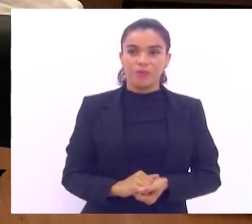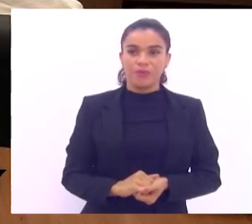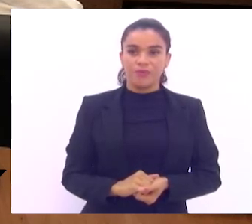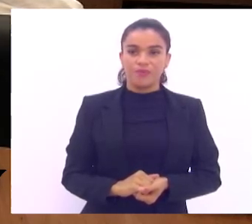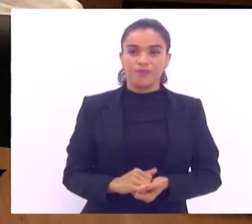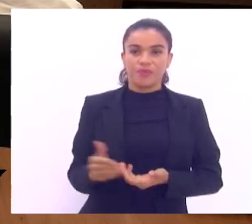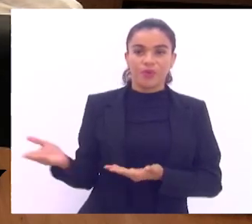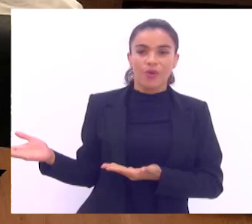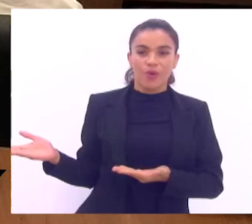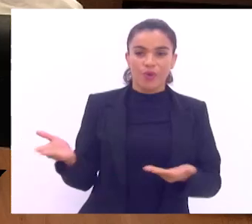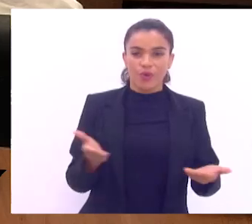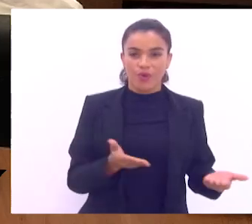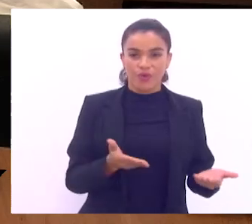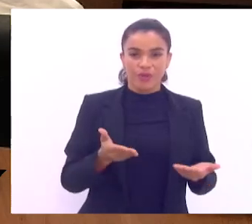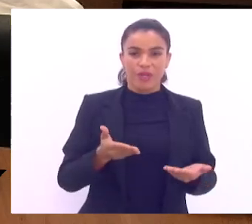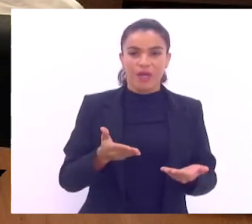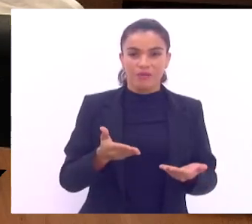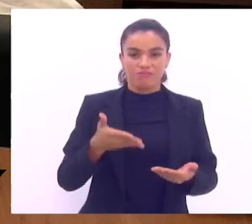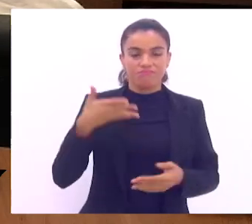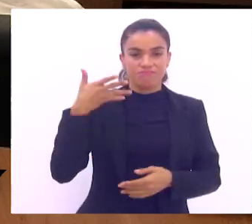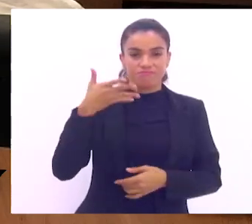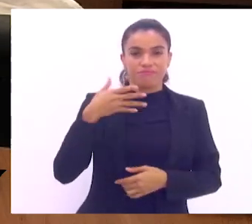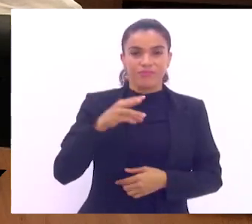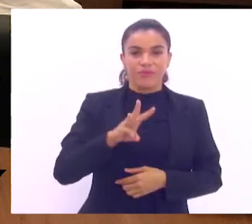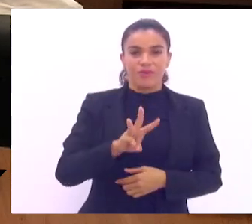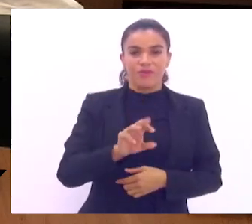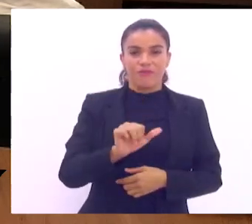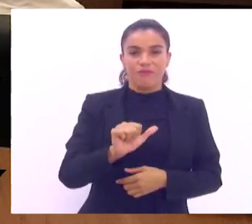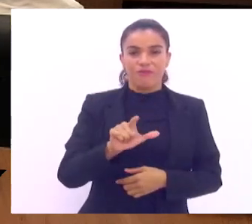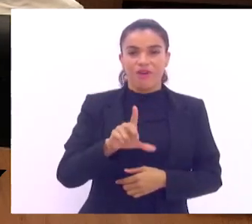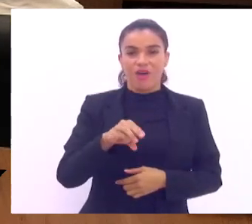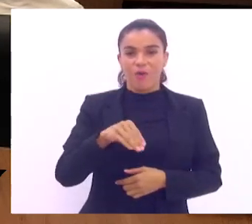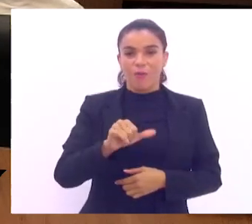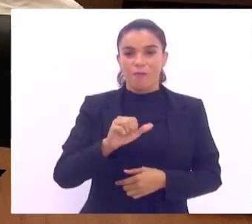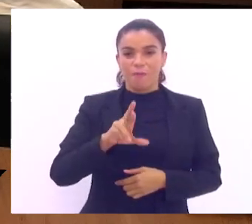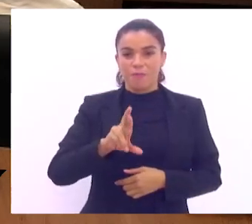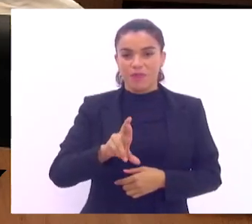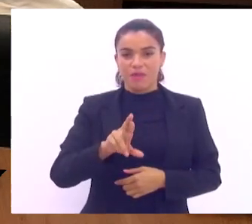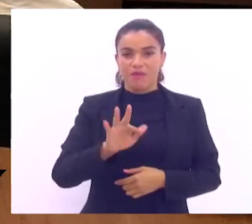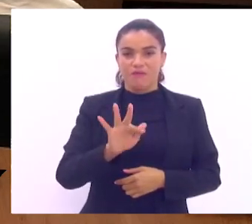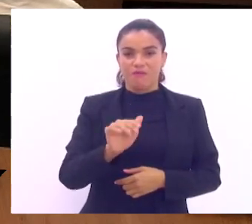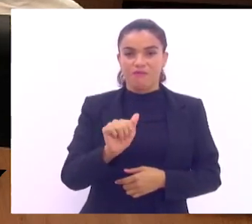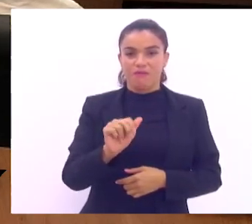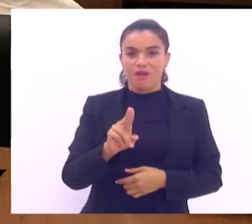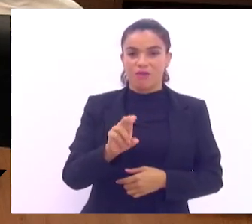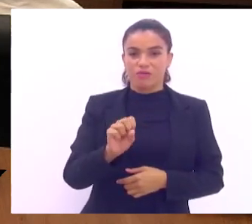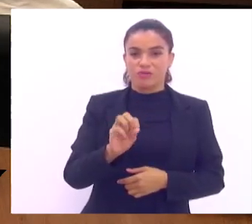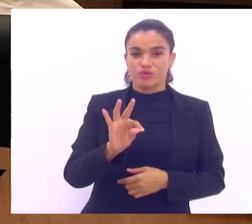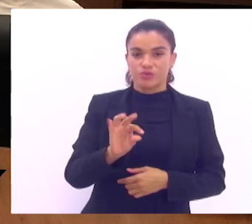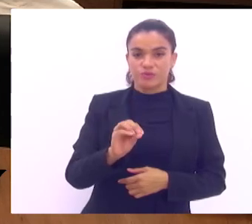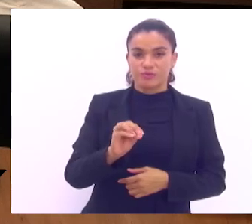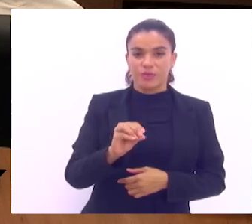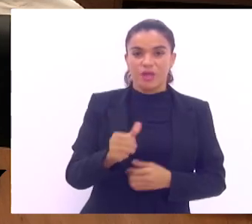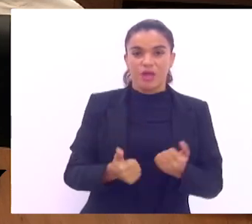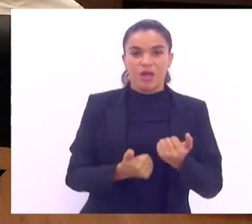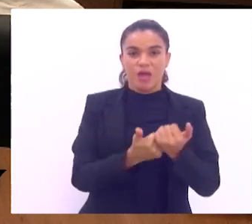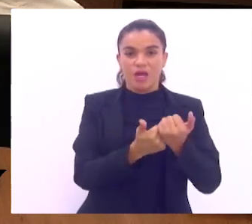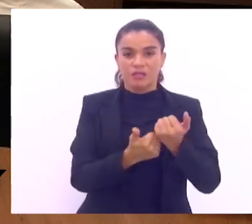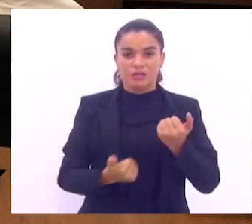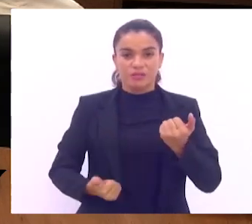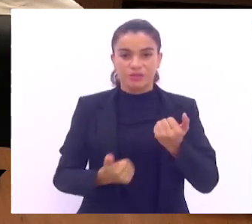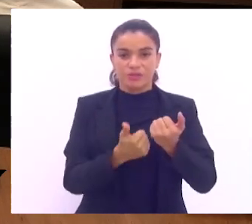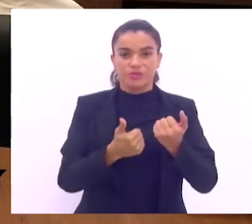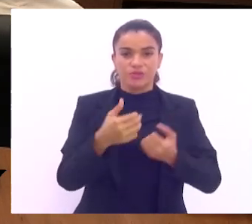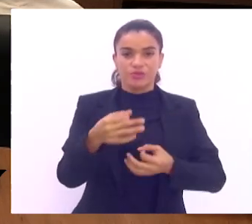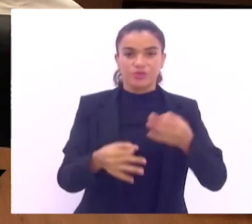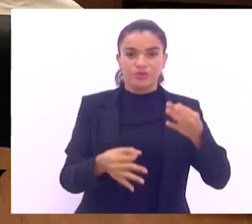Convidar aqui para fazer uso da palavra o Dr. Valmir Fausto, assistente jurídico da Comissão Consultiva do Célio de